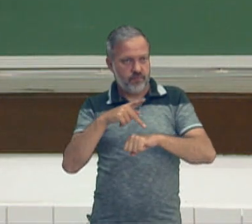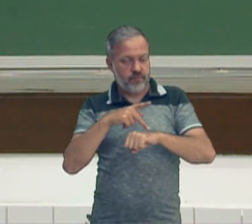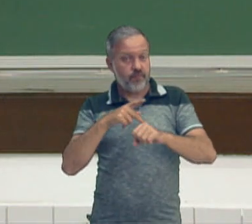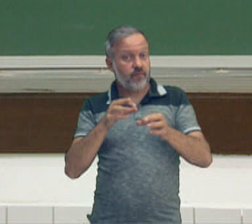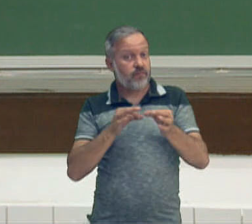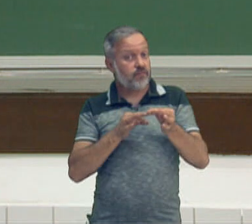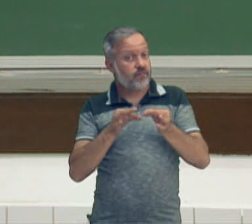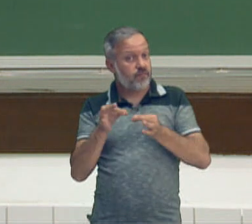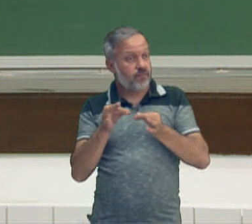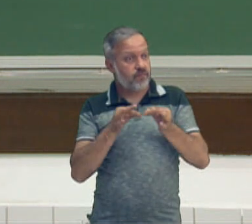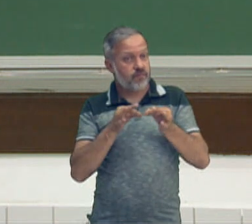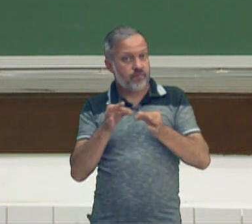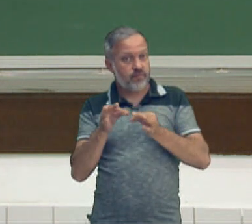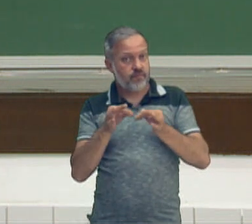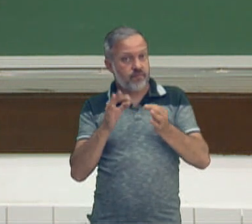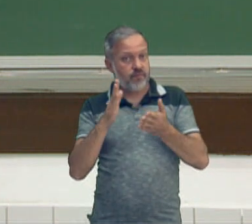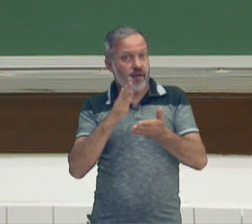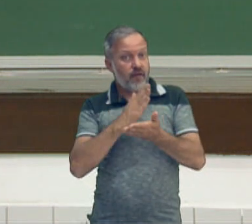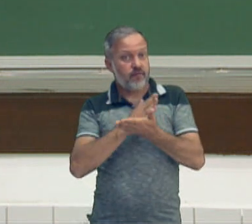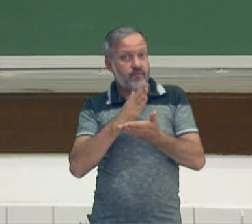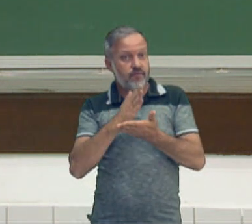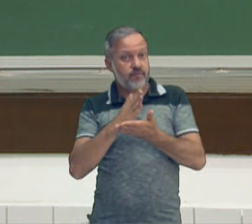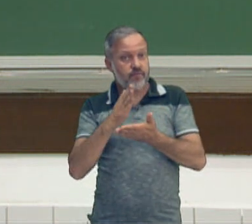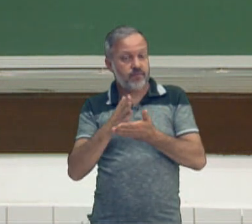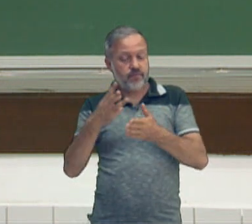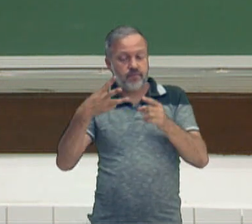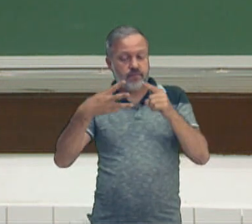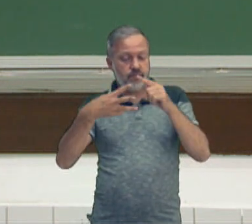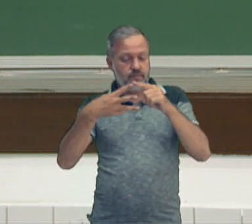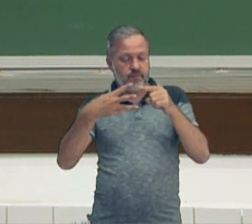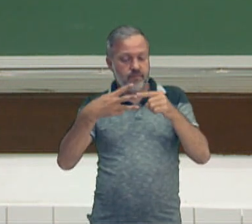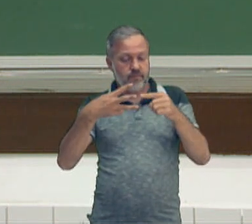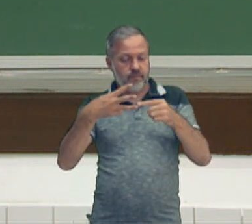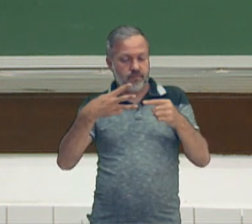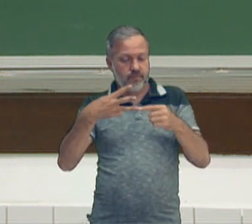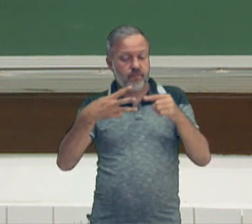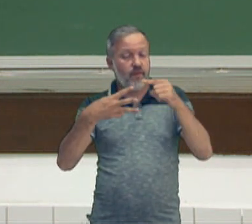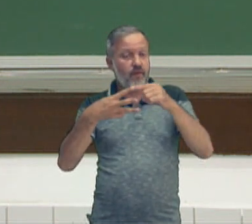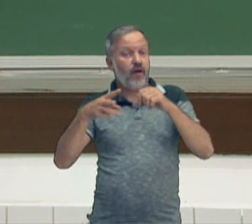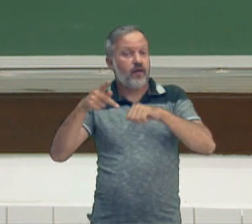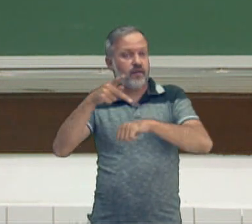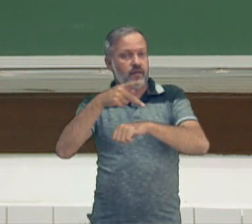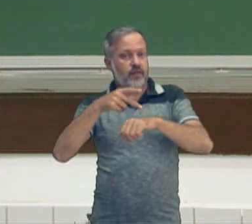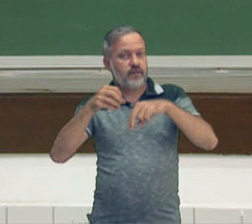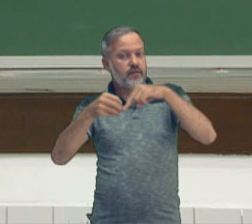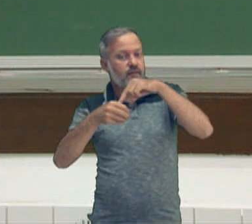de organização, a gente divide em três tipos. Os países centrais,